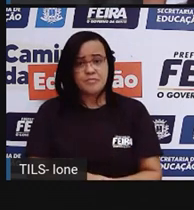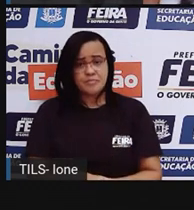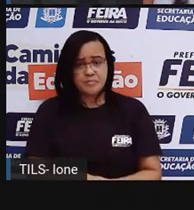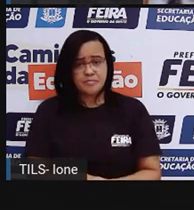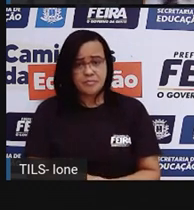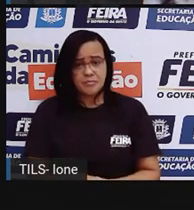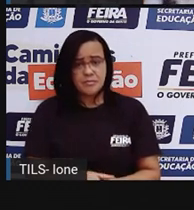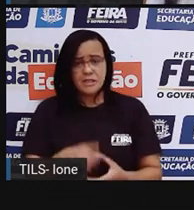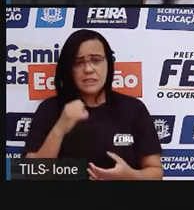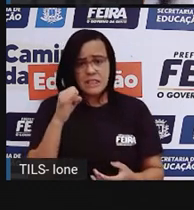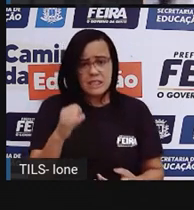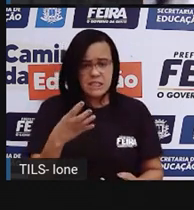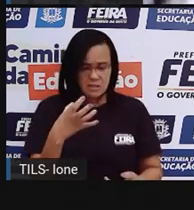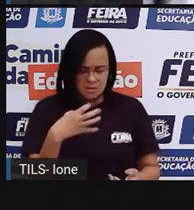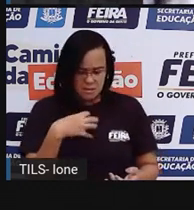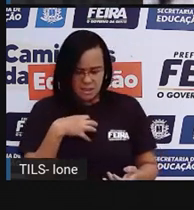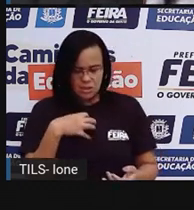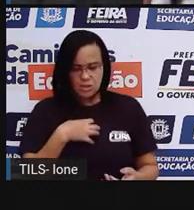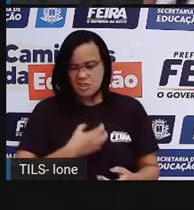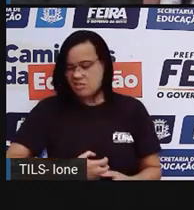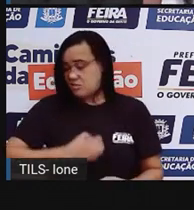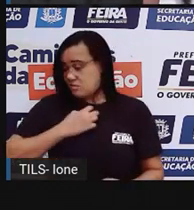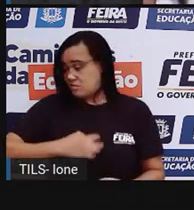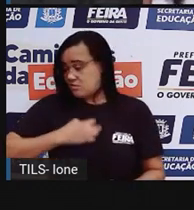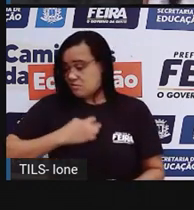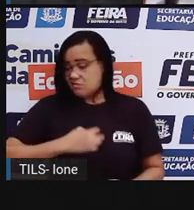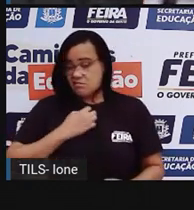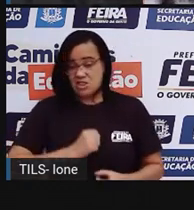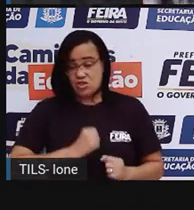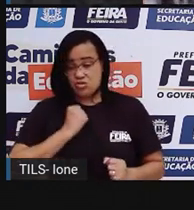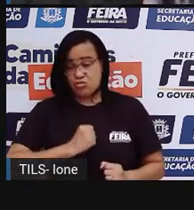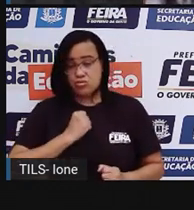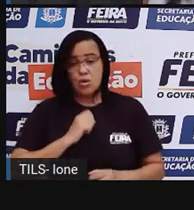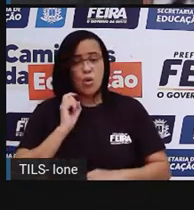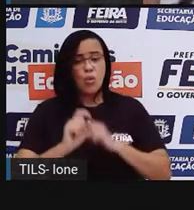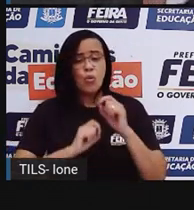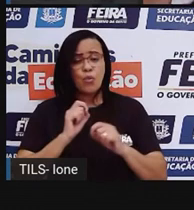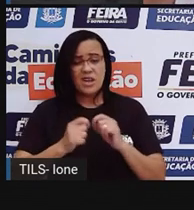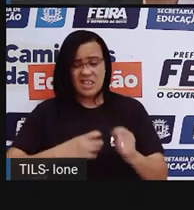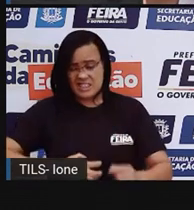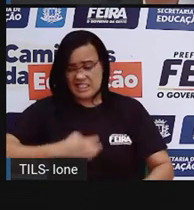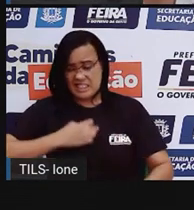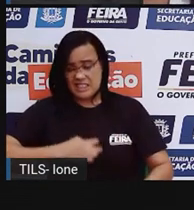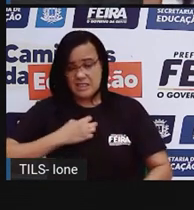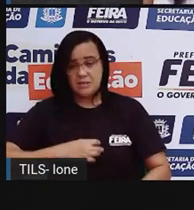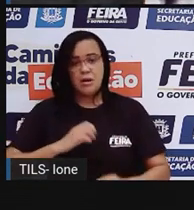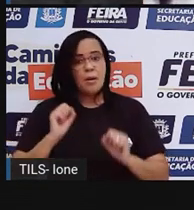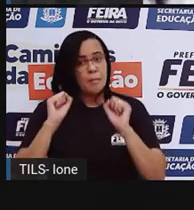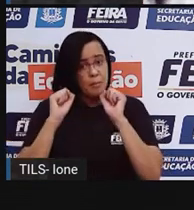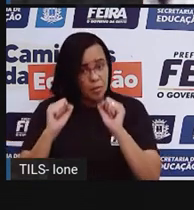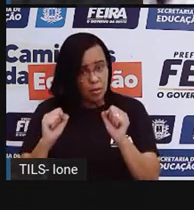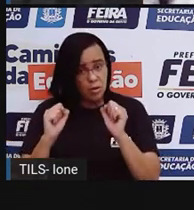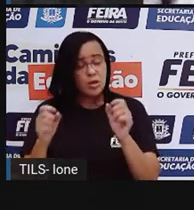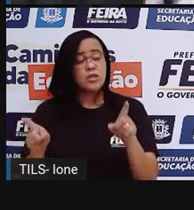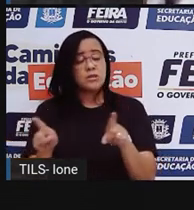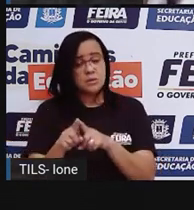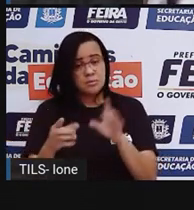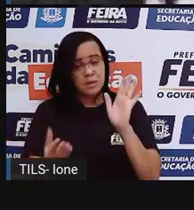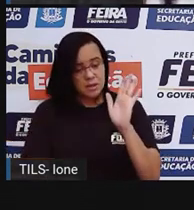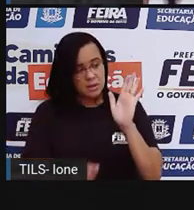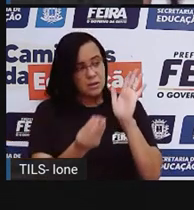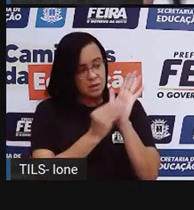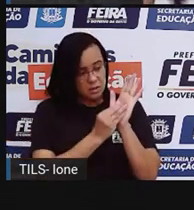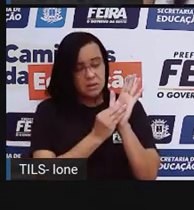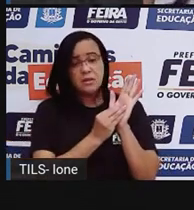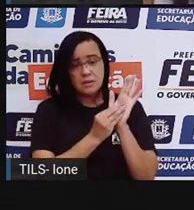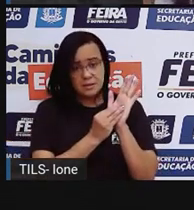te deixa irritado durante um dia, né? O que te deixa com raiva? E aí você pode fazer a desenhar, tá bom? E